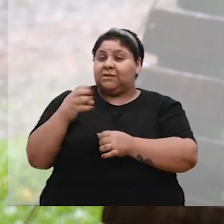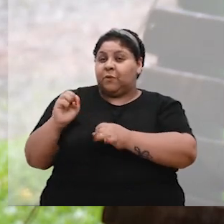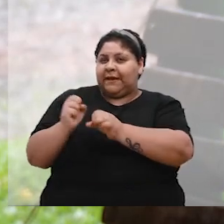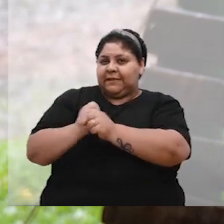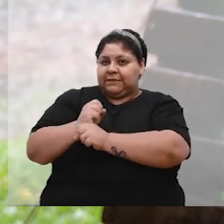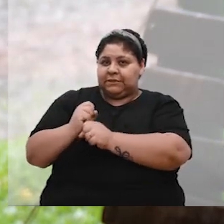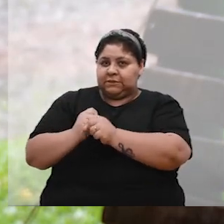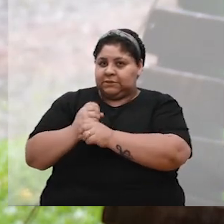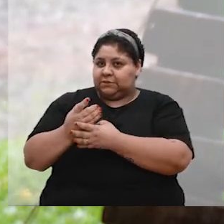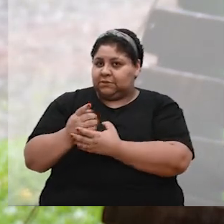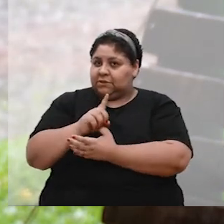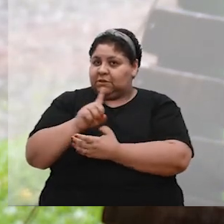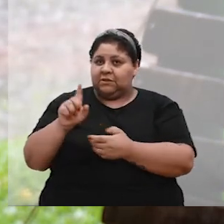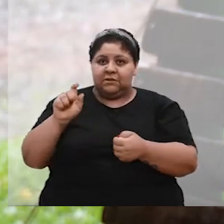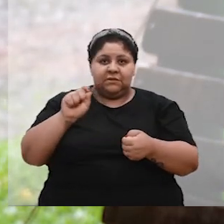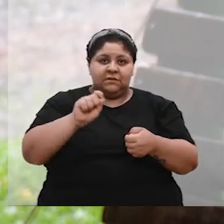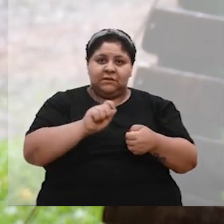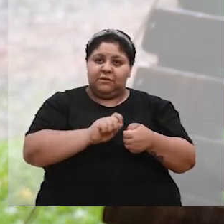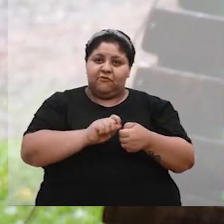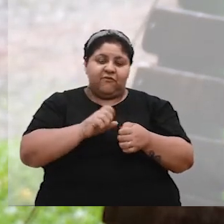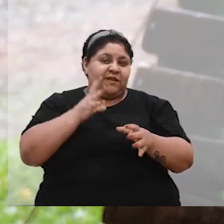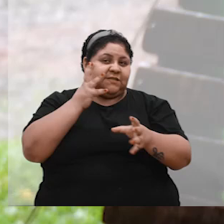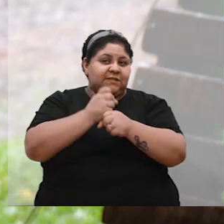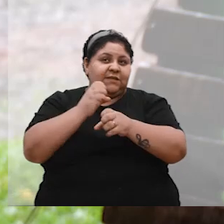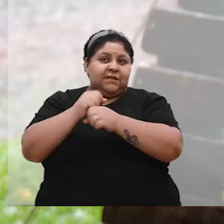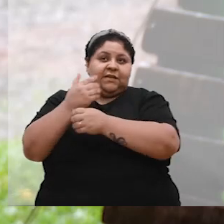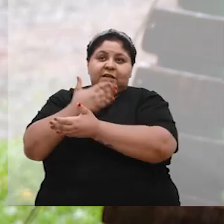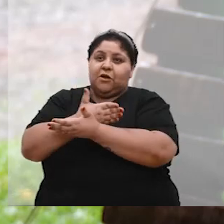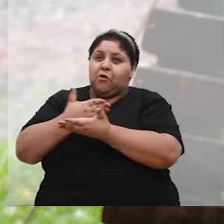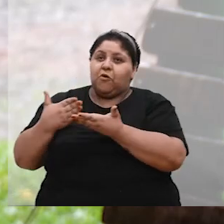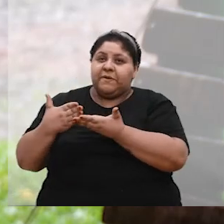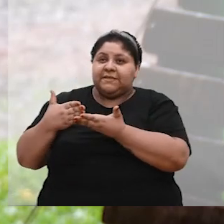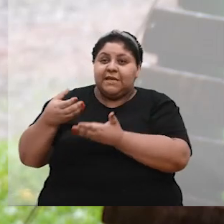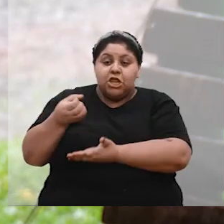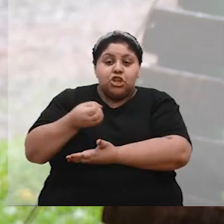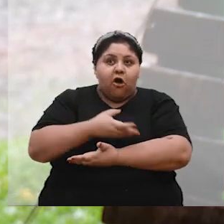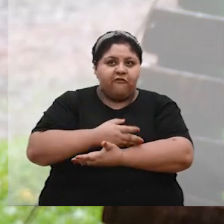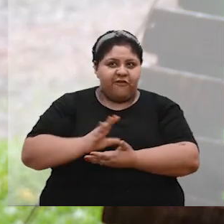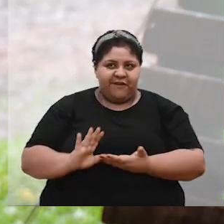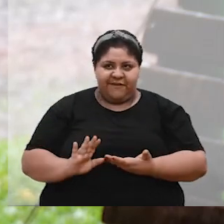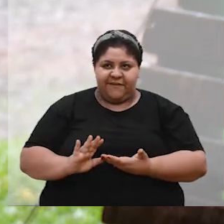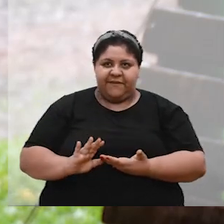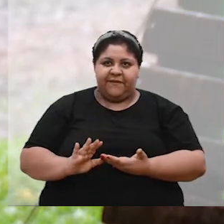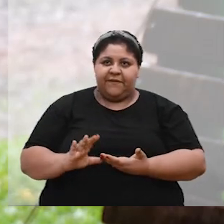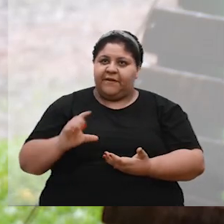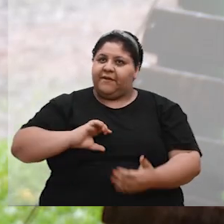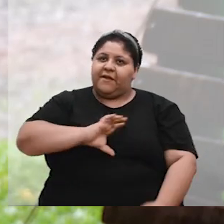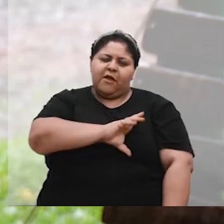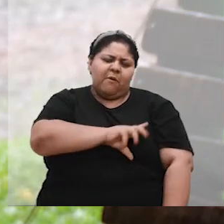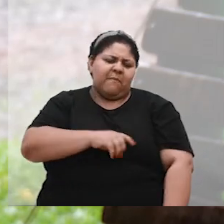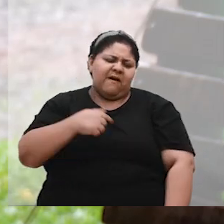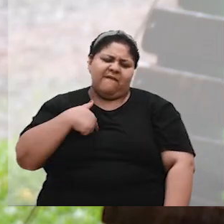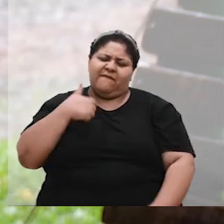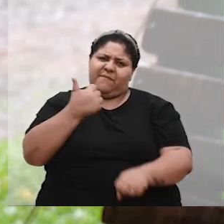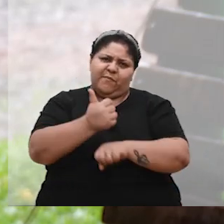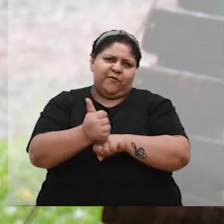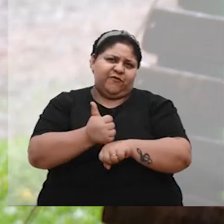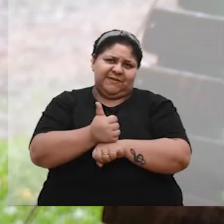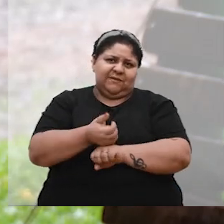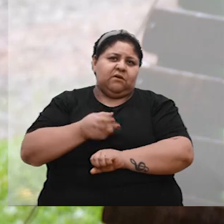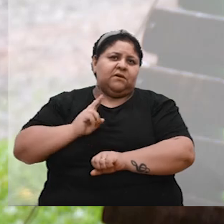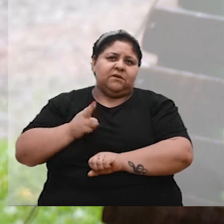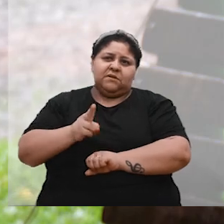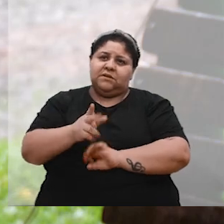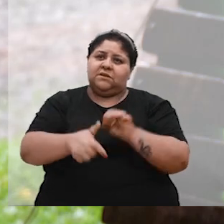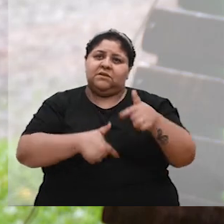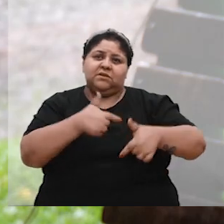anos. Não façam as contas, porque eu entrei engatinhando. E eu amava muito a minha profissão. Eu sempre